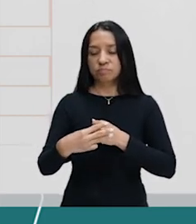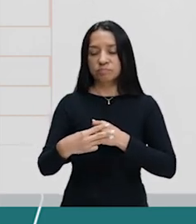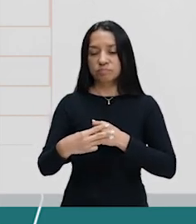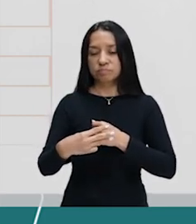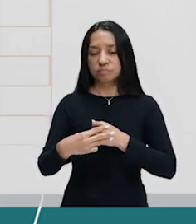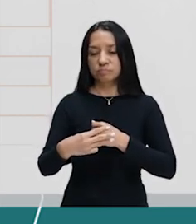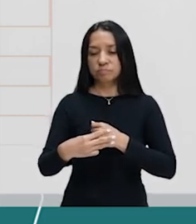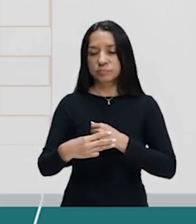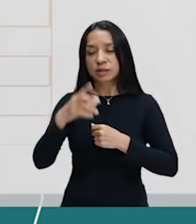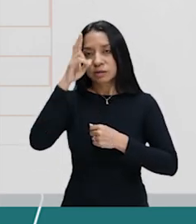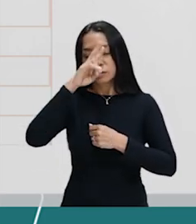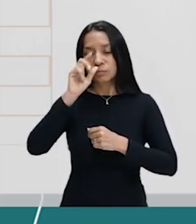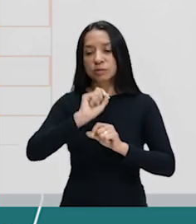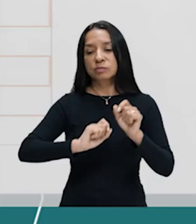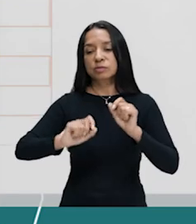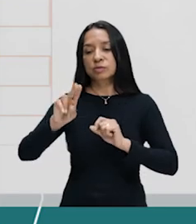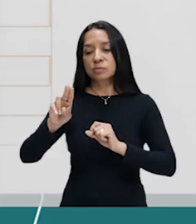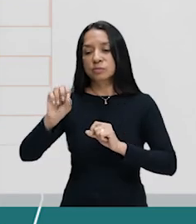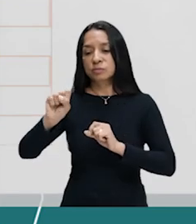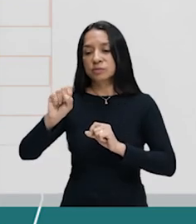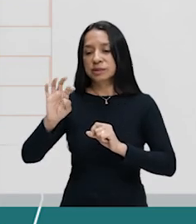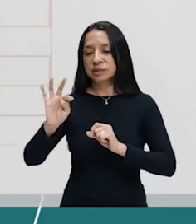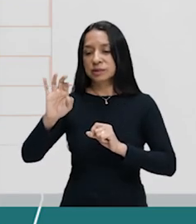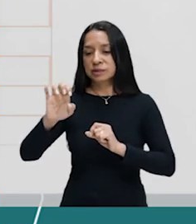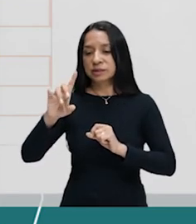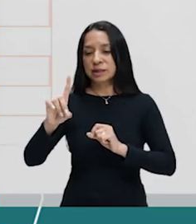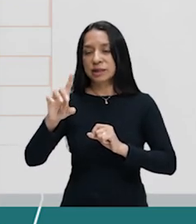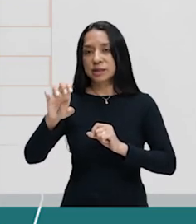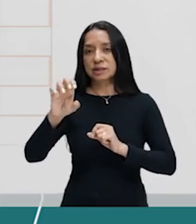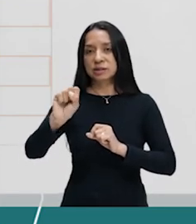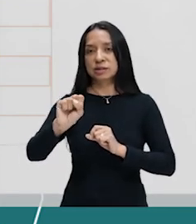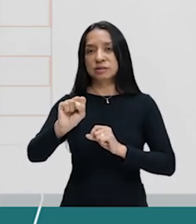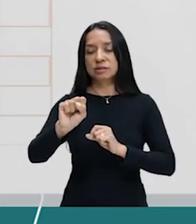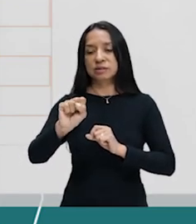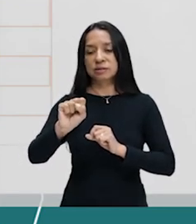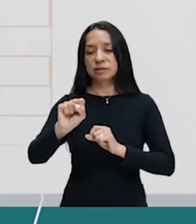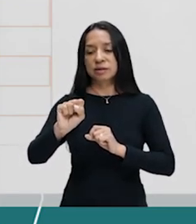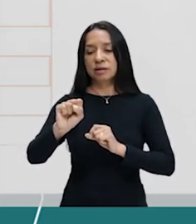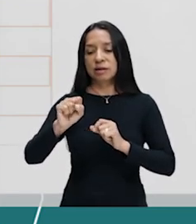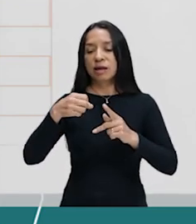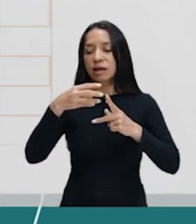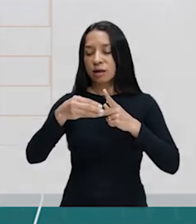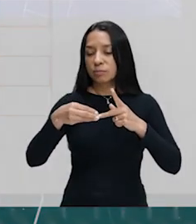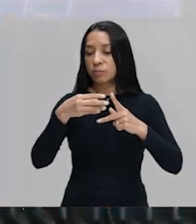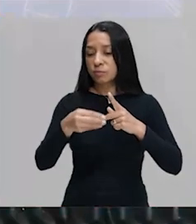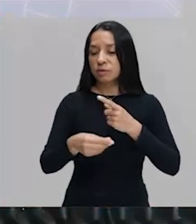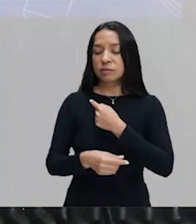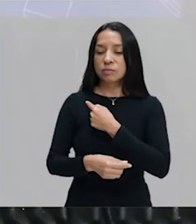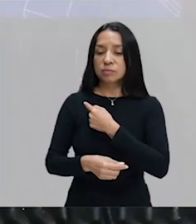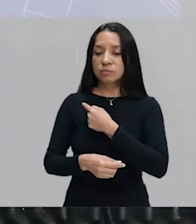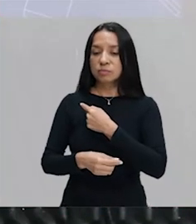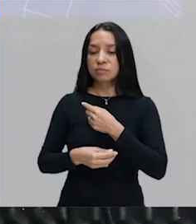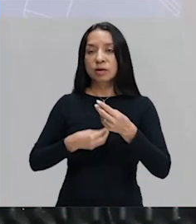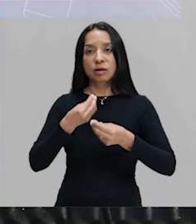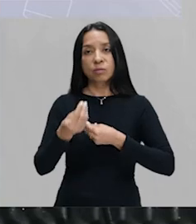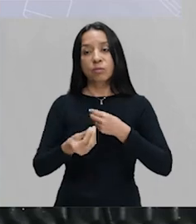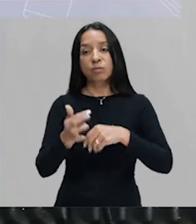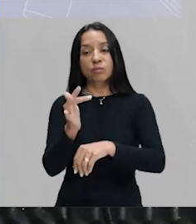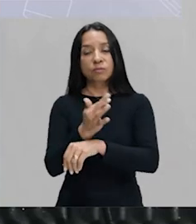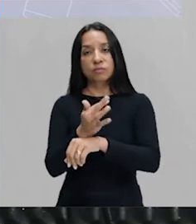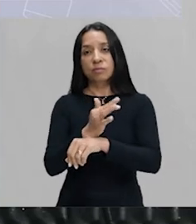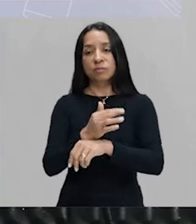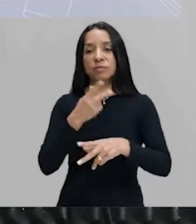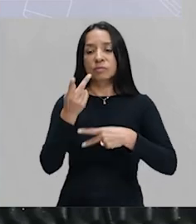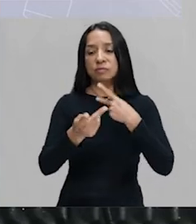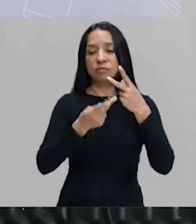Tá? Lembrando que ustedes e ustedes é plural de usted e é uma maneira mais formal de eu